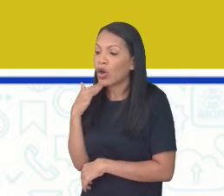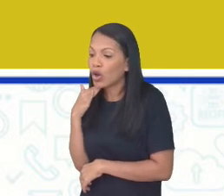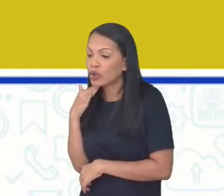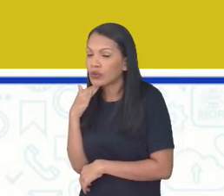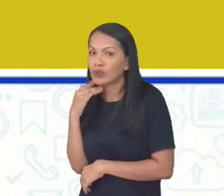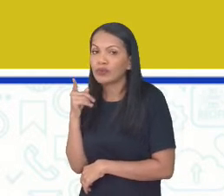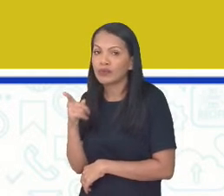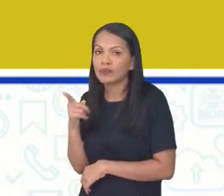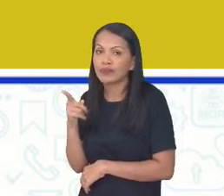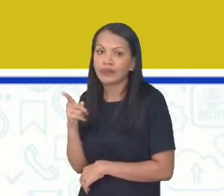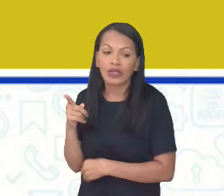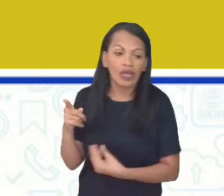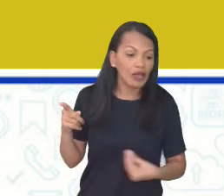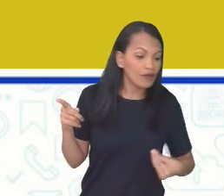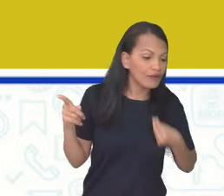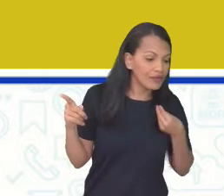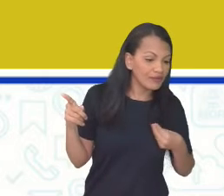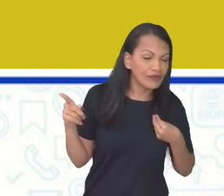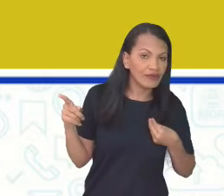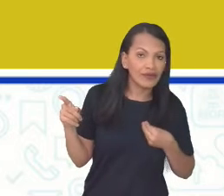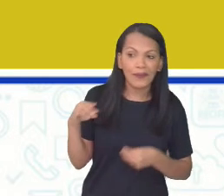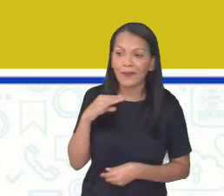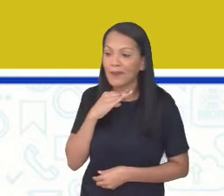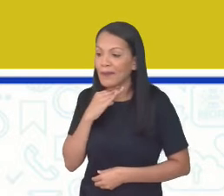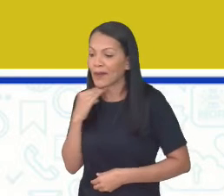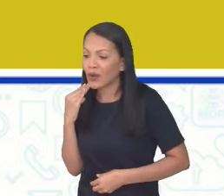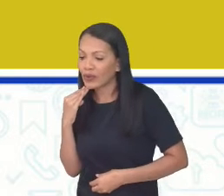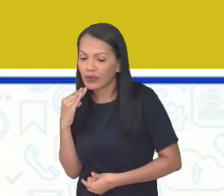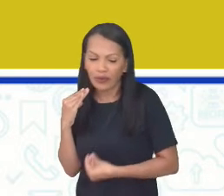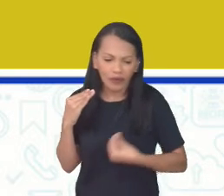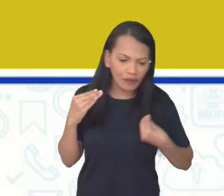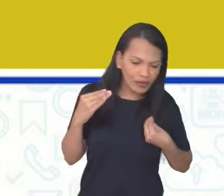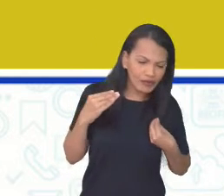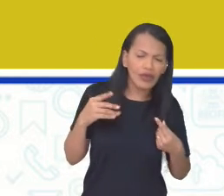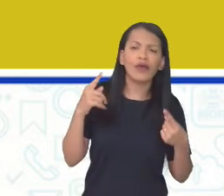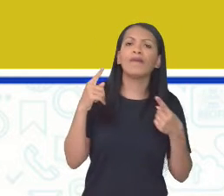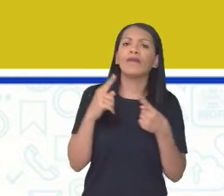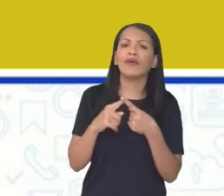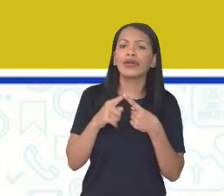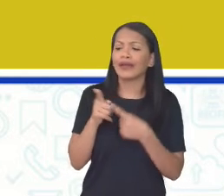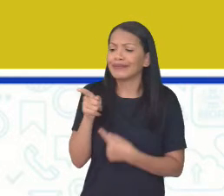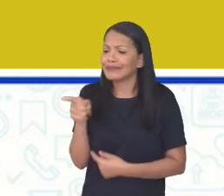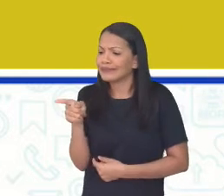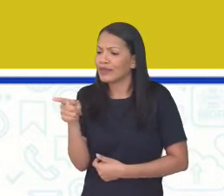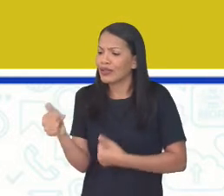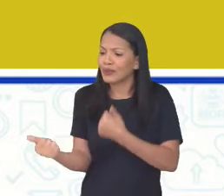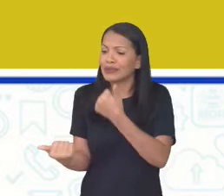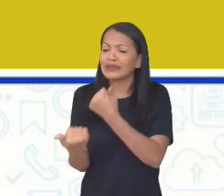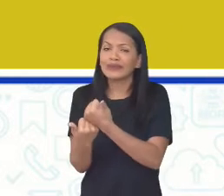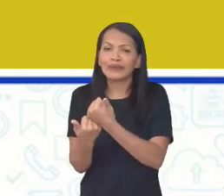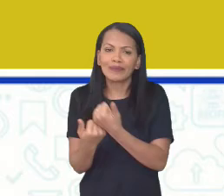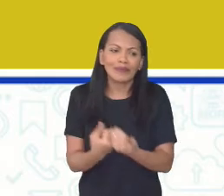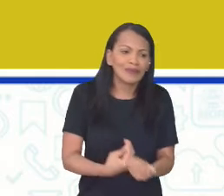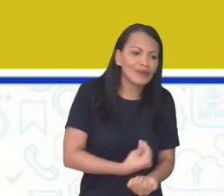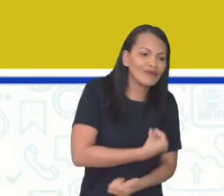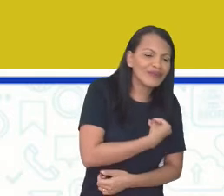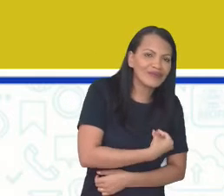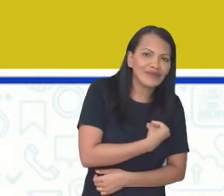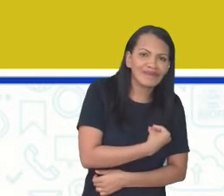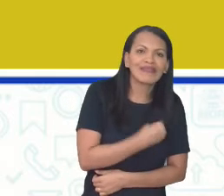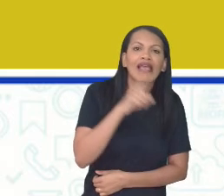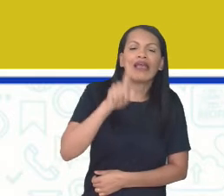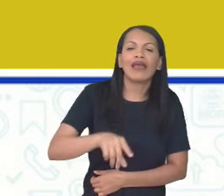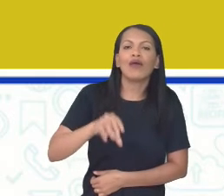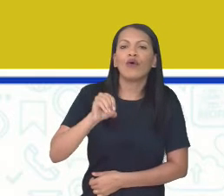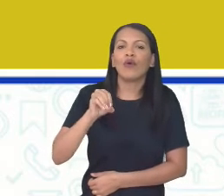2 vezes, aí a gente errava na brincadeira. Então, pois é, antônimo é isso aí, não é? O oposto da